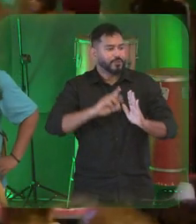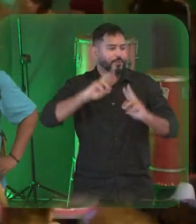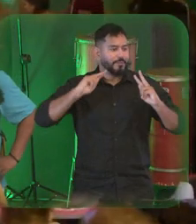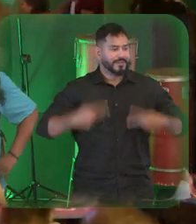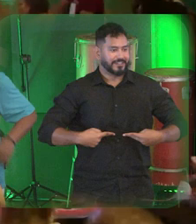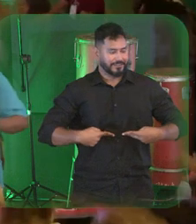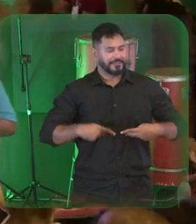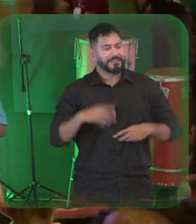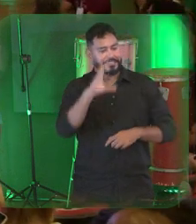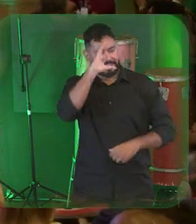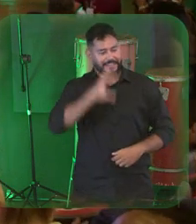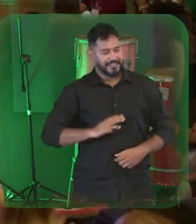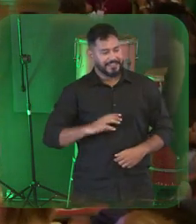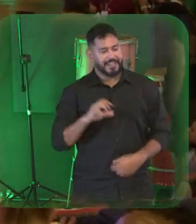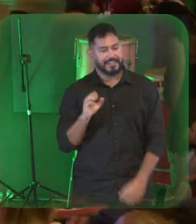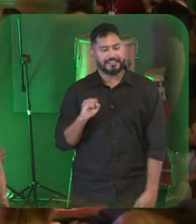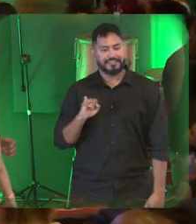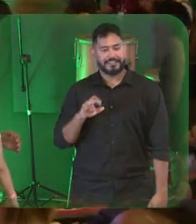Almeida.